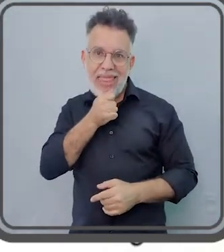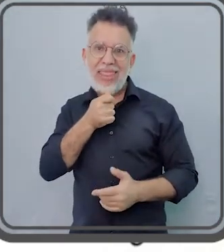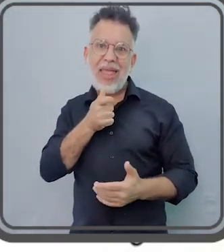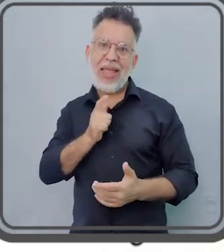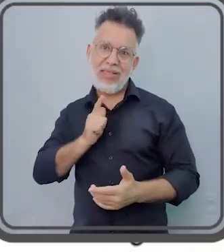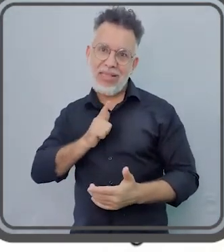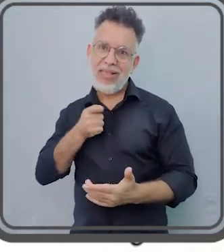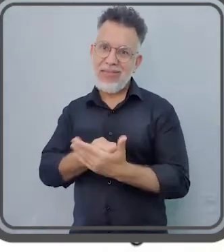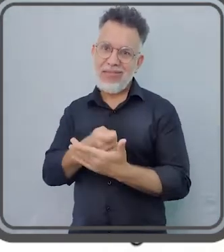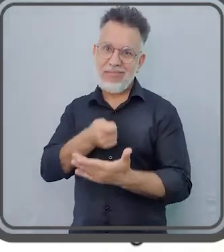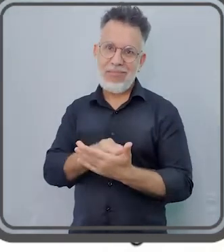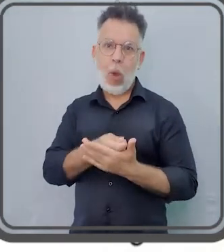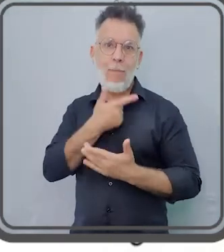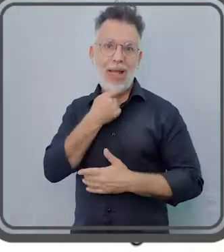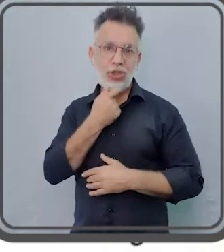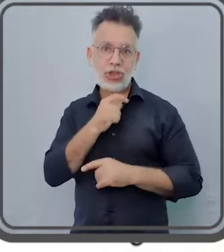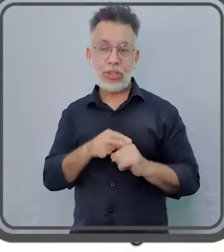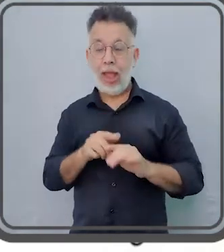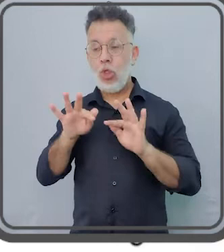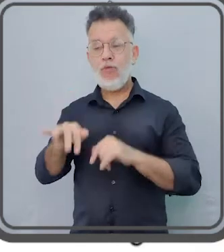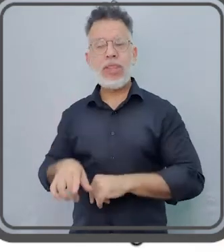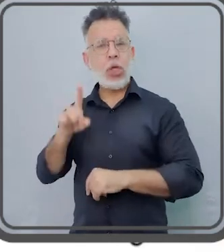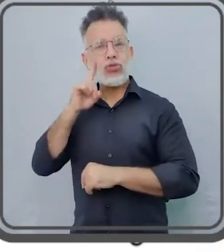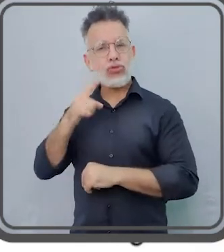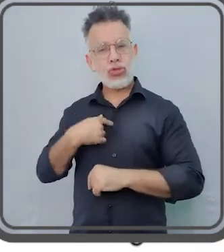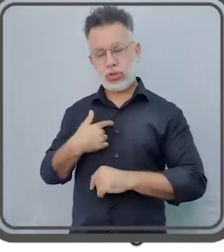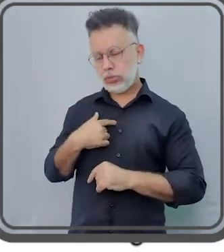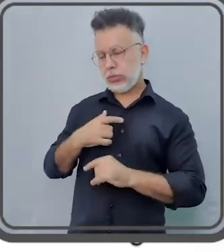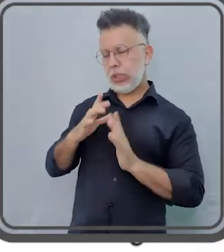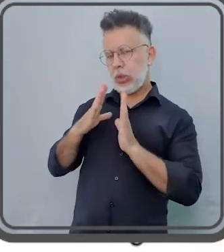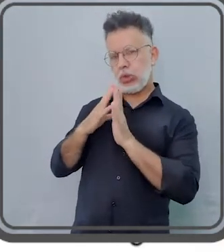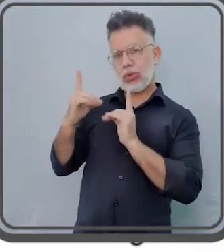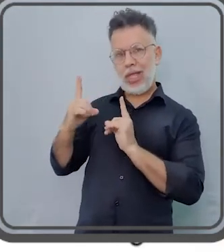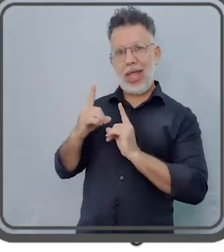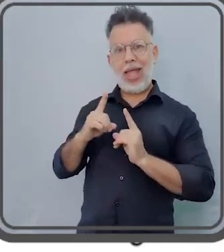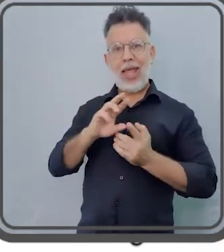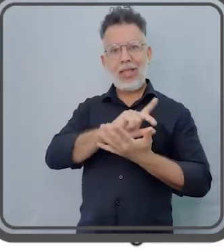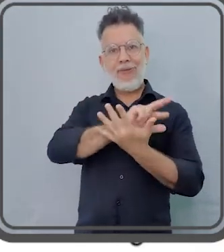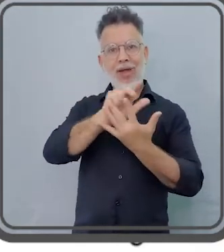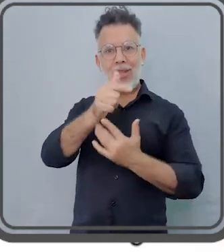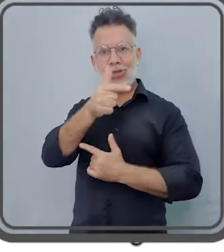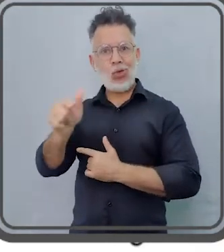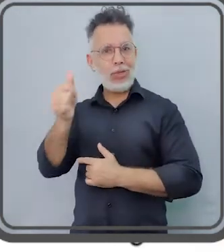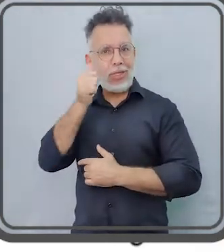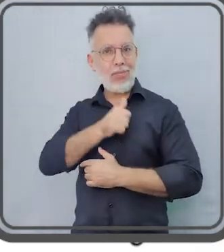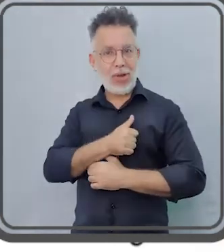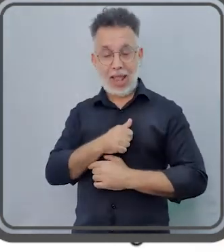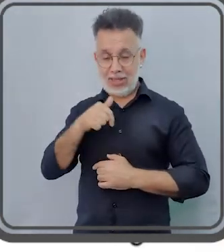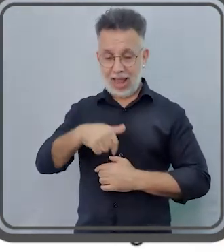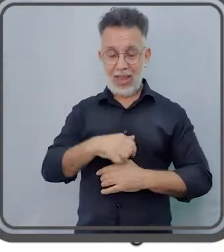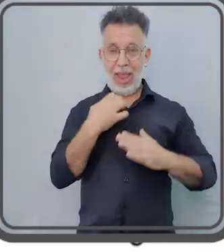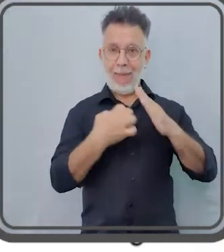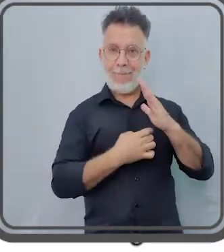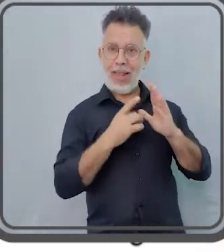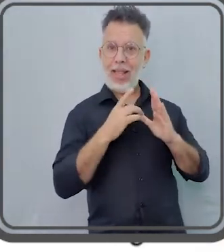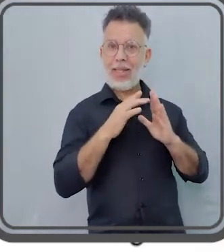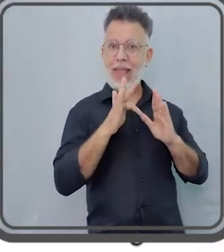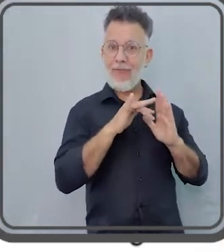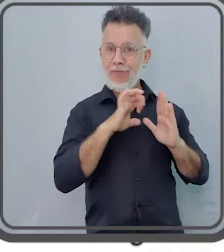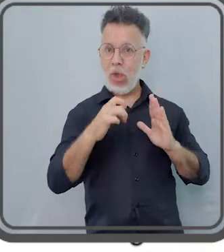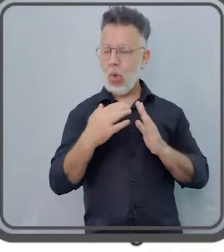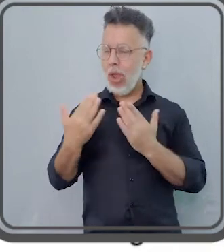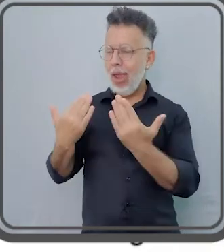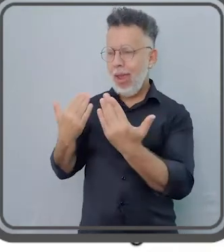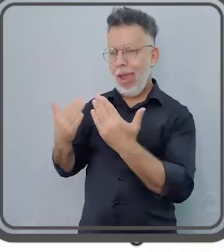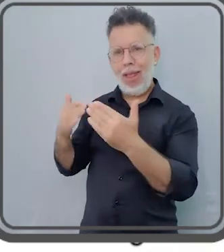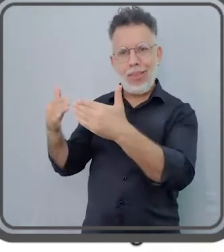que eu sou um pouco o retrato de história de várias outras mulheres, né? A FIU, ela conversa com muitas mulheres, porque é um assunto que, apesar